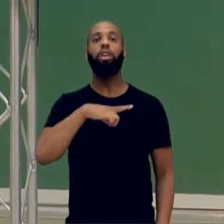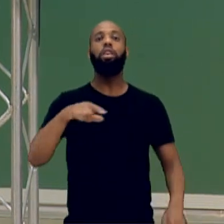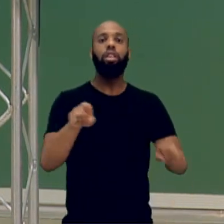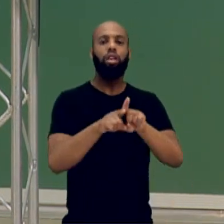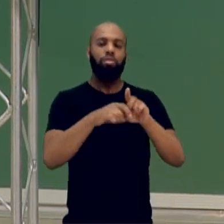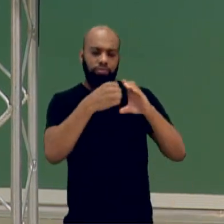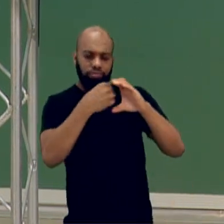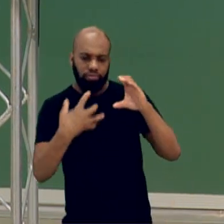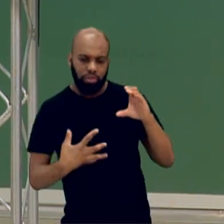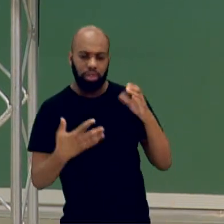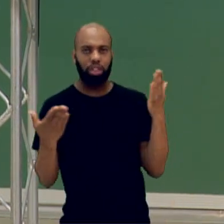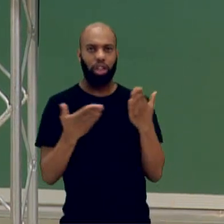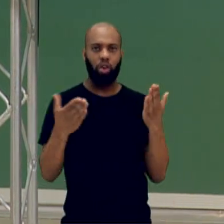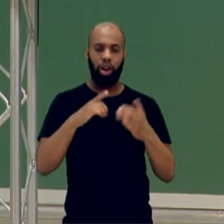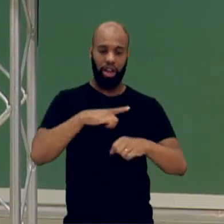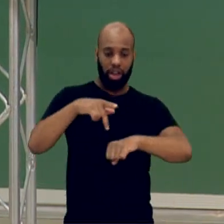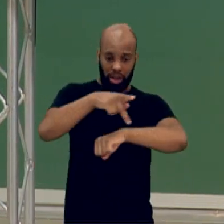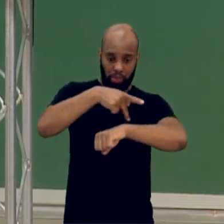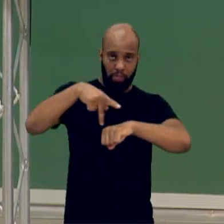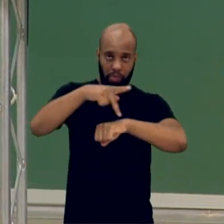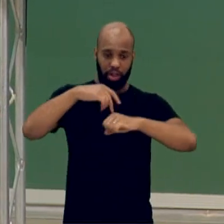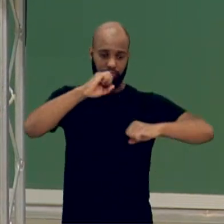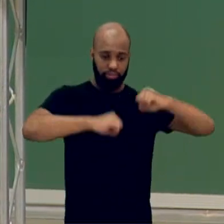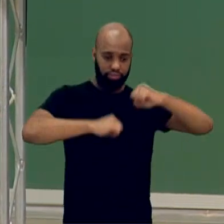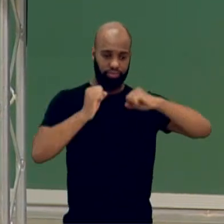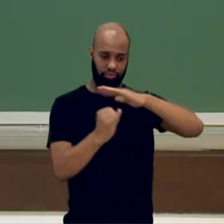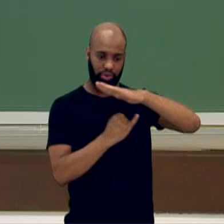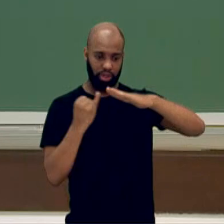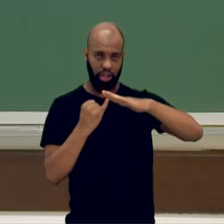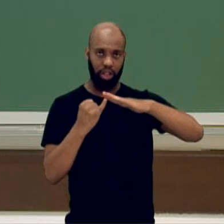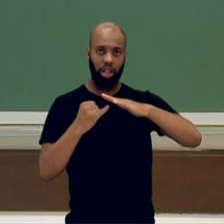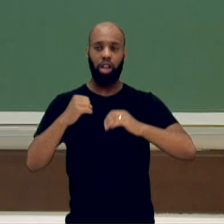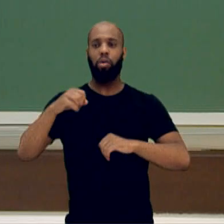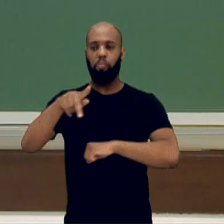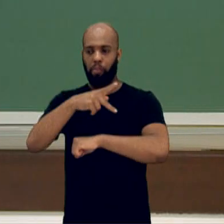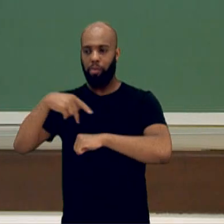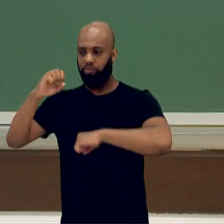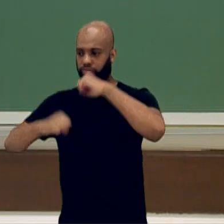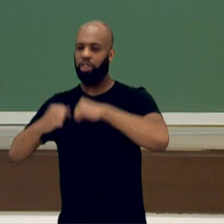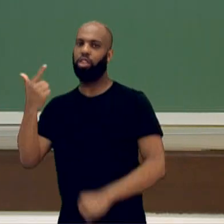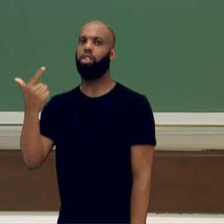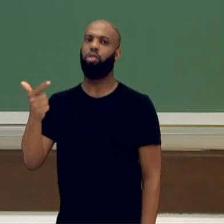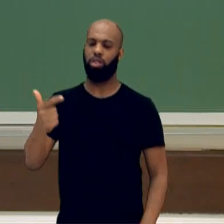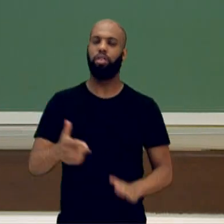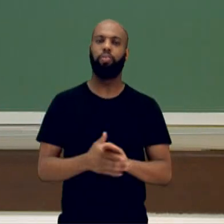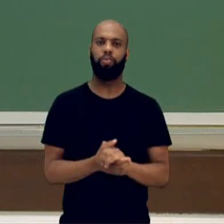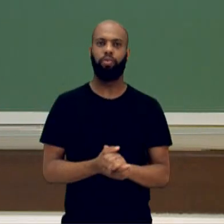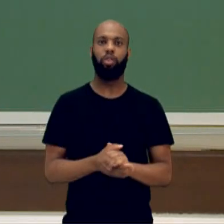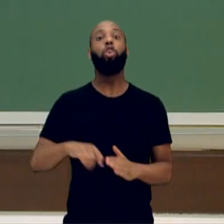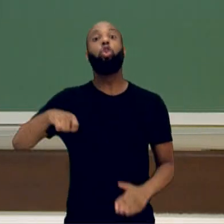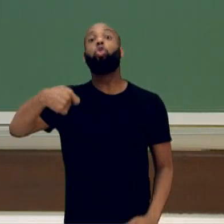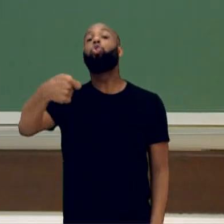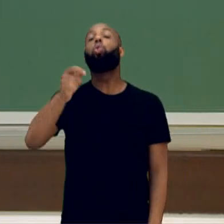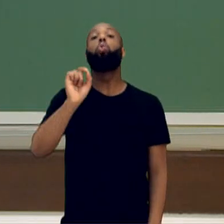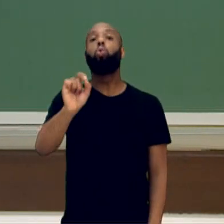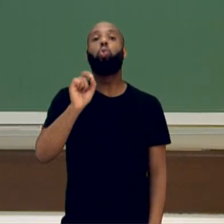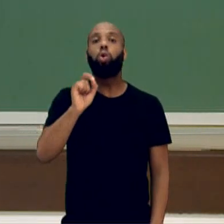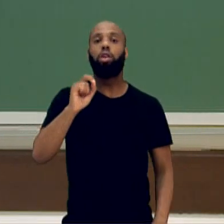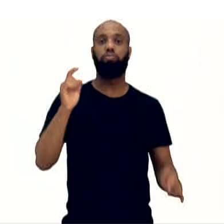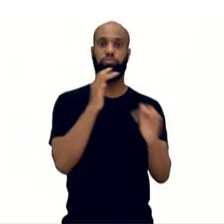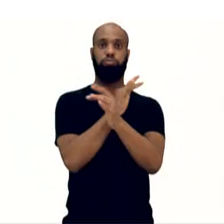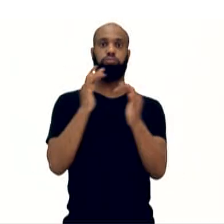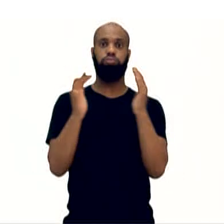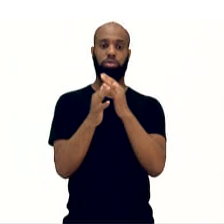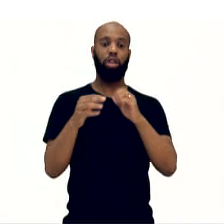aqui características que diferem os países industrializados dos menos industrializados em relação à urbanização. Os